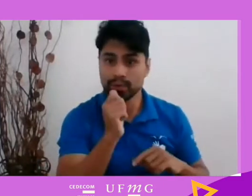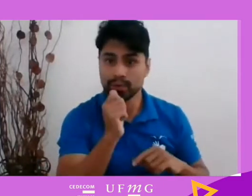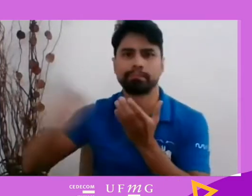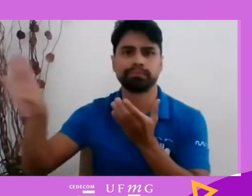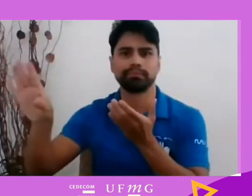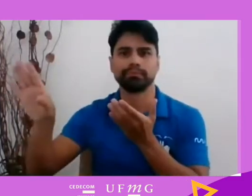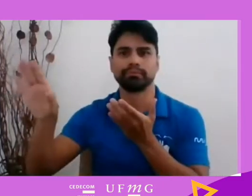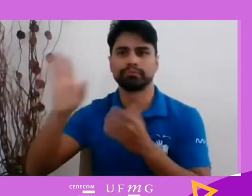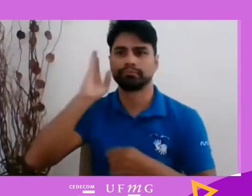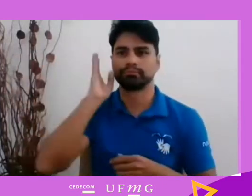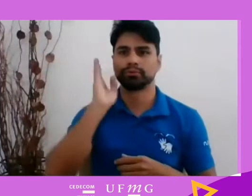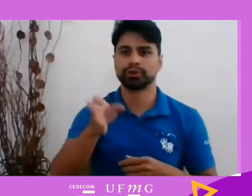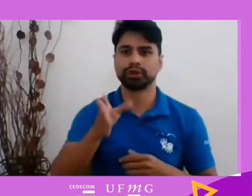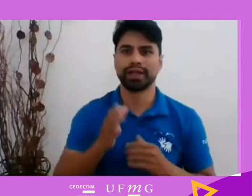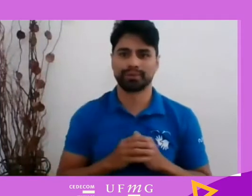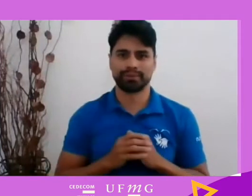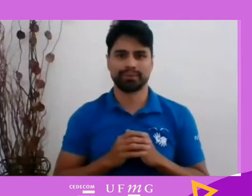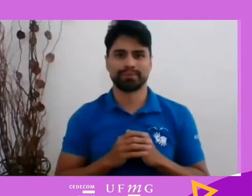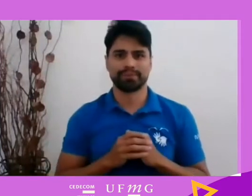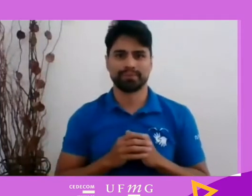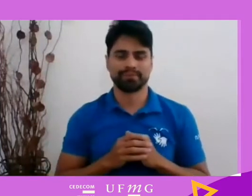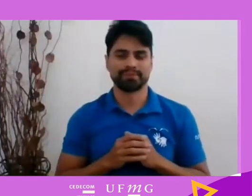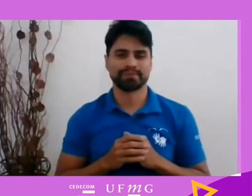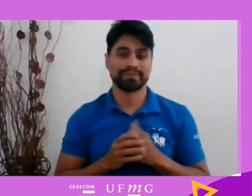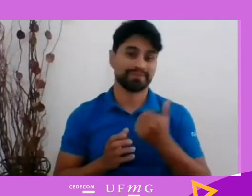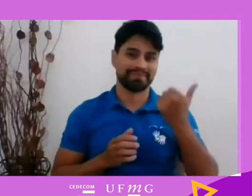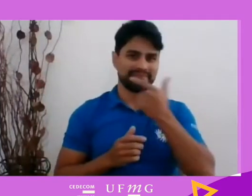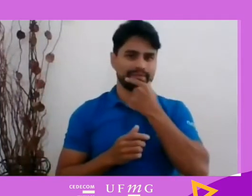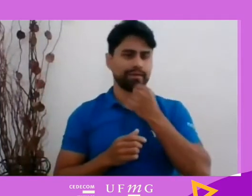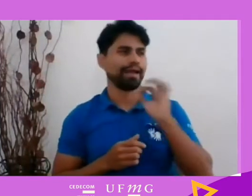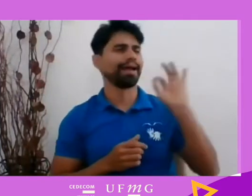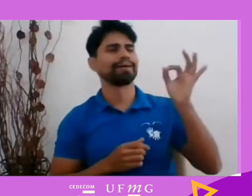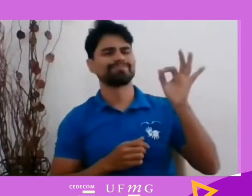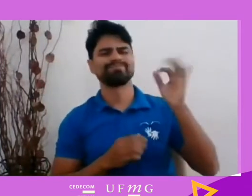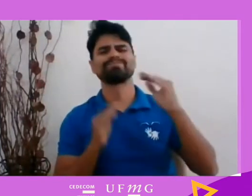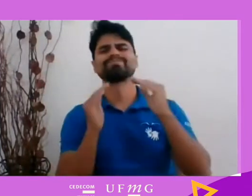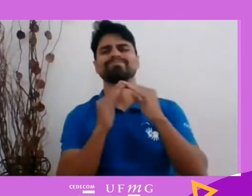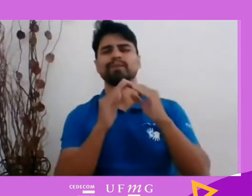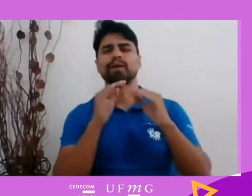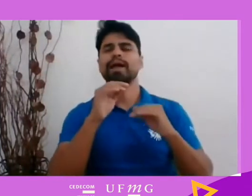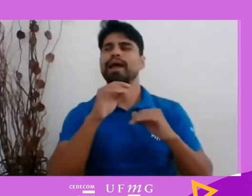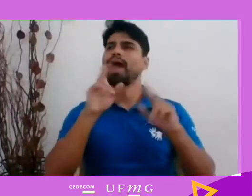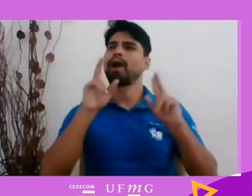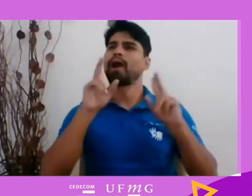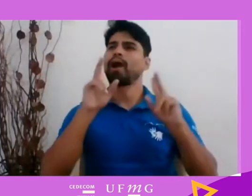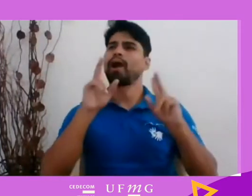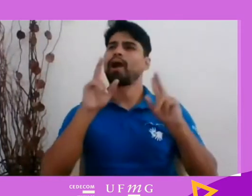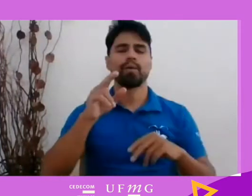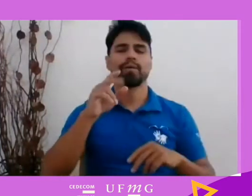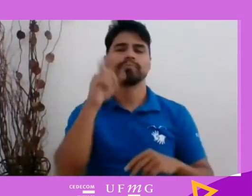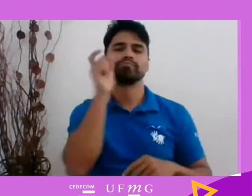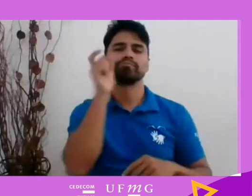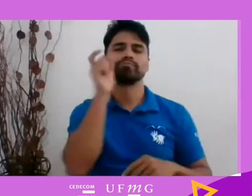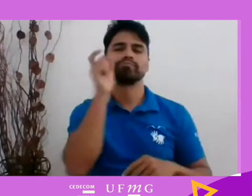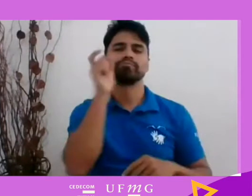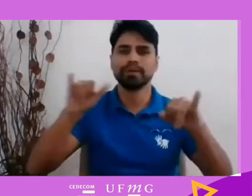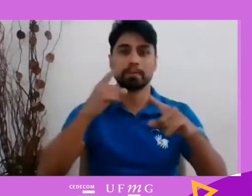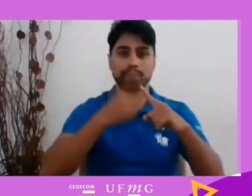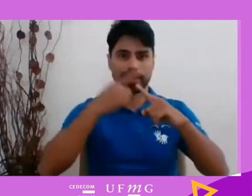Que é basicamente o modo de propagação das fake news, né? Mexe com a crença e com o emocional da pessoa.